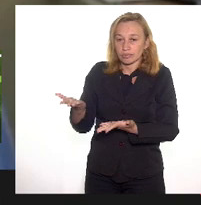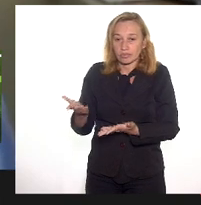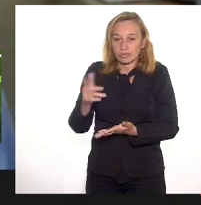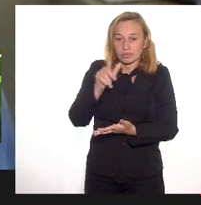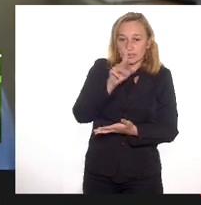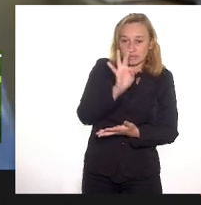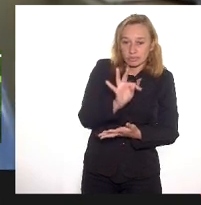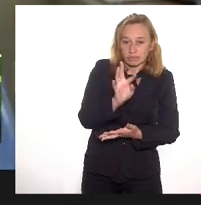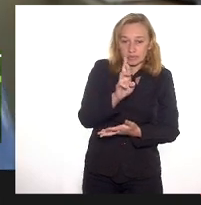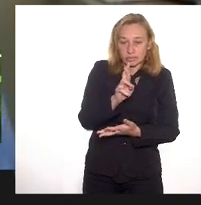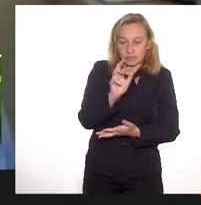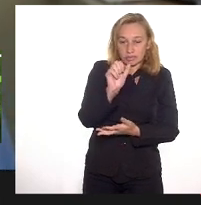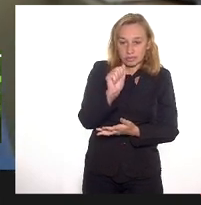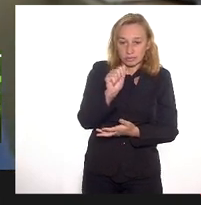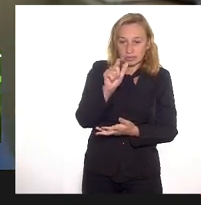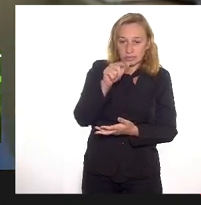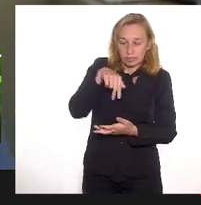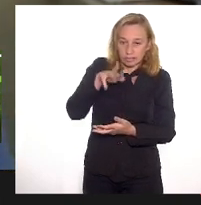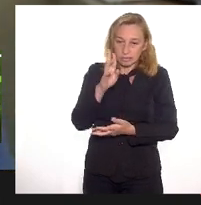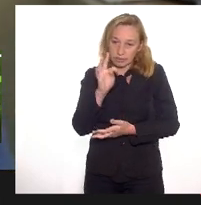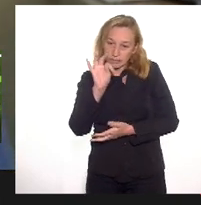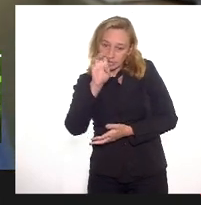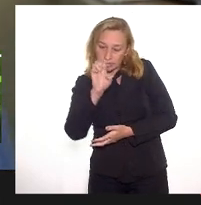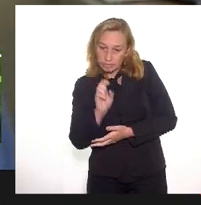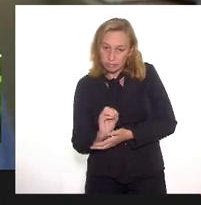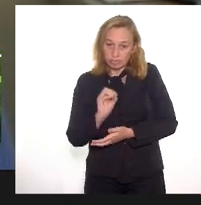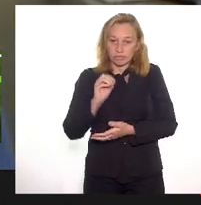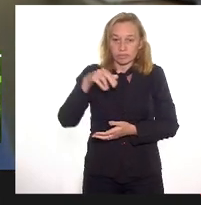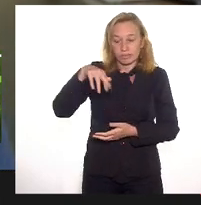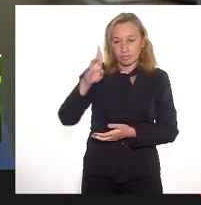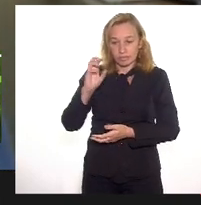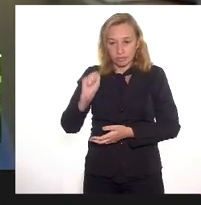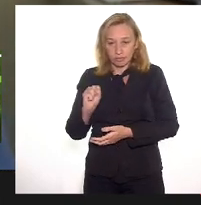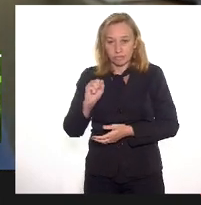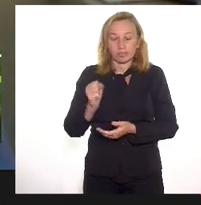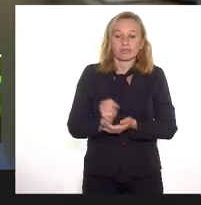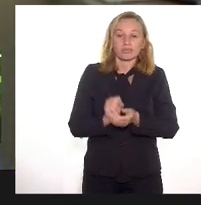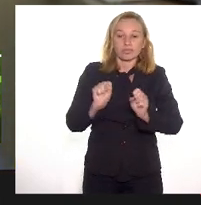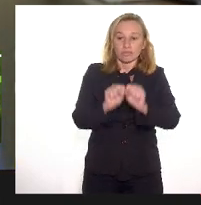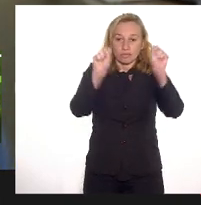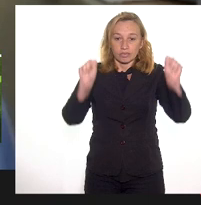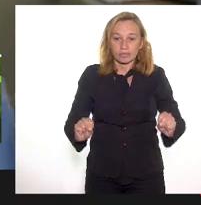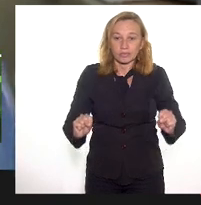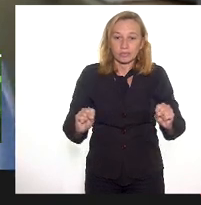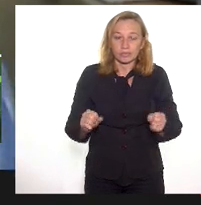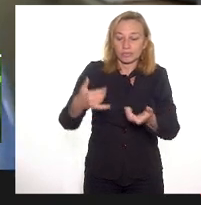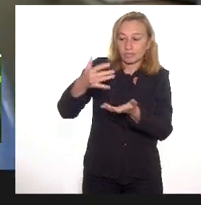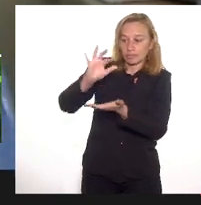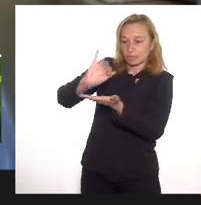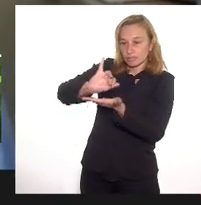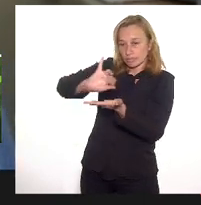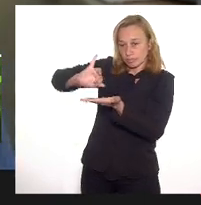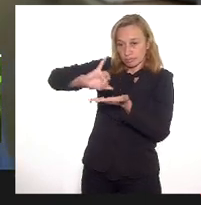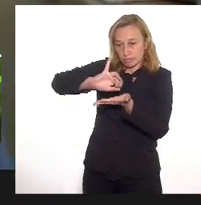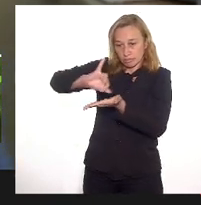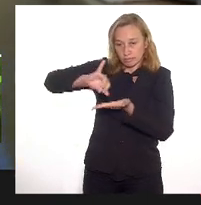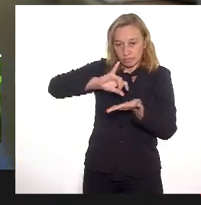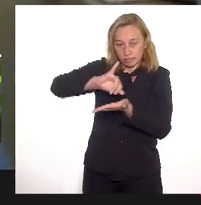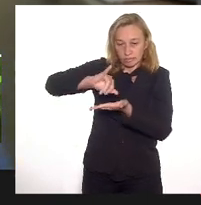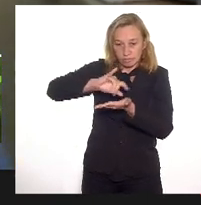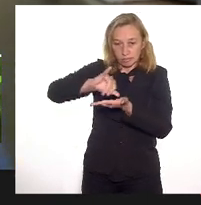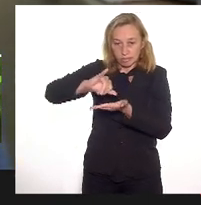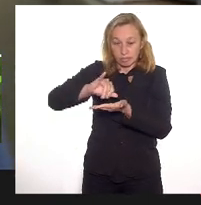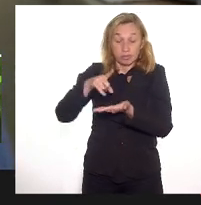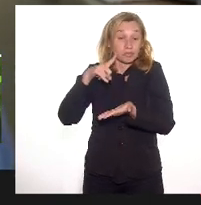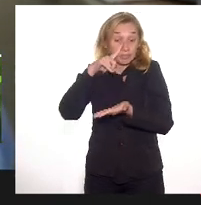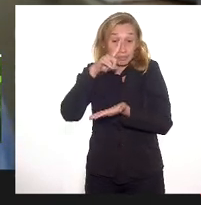Tancredo Neves, que dizia que no sistema capitalista o prêmio do